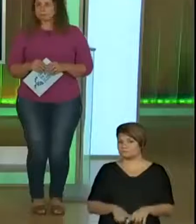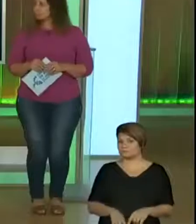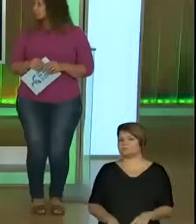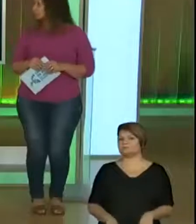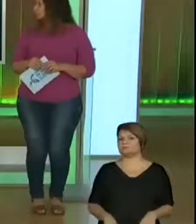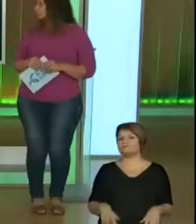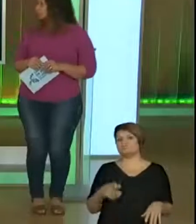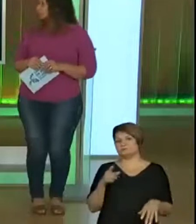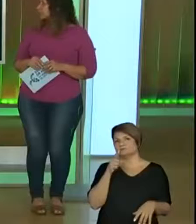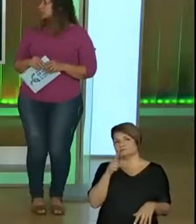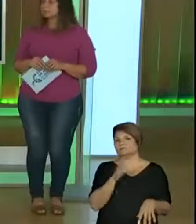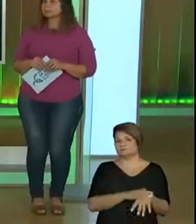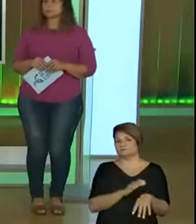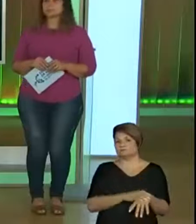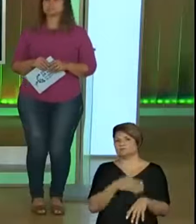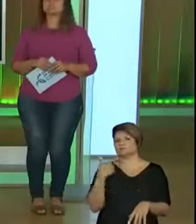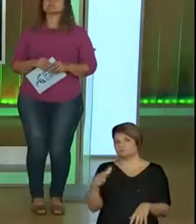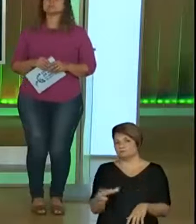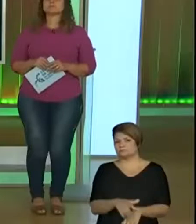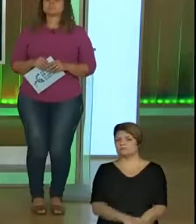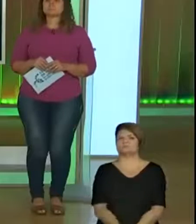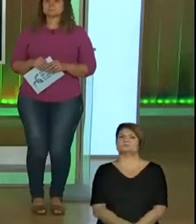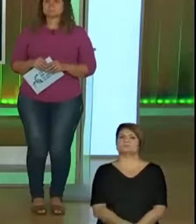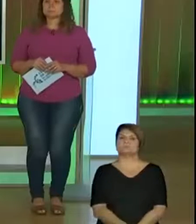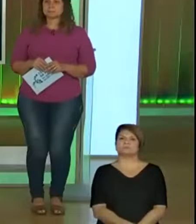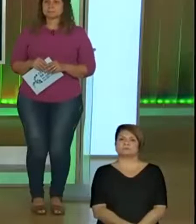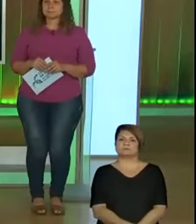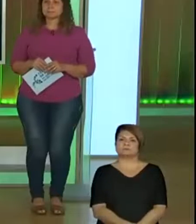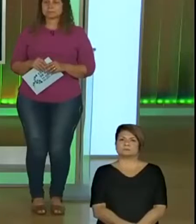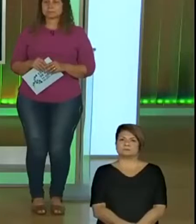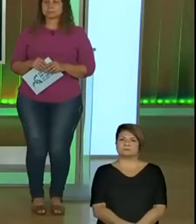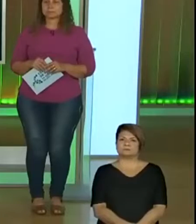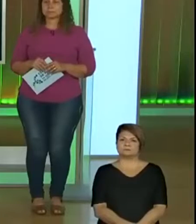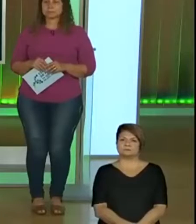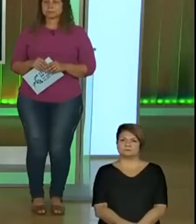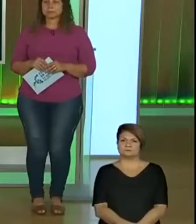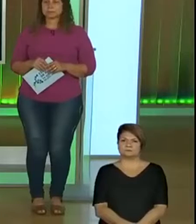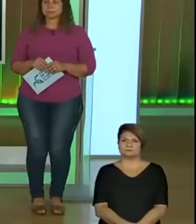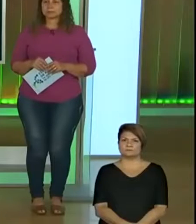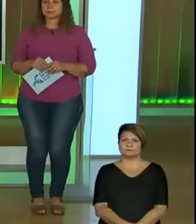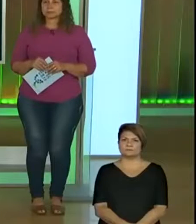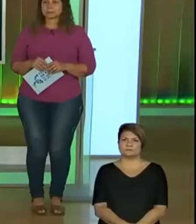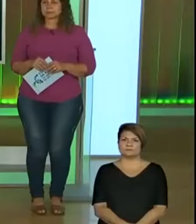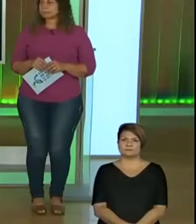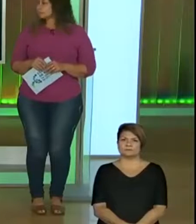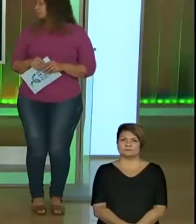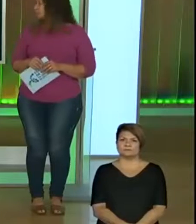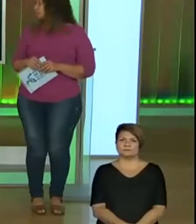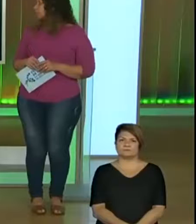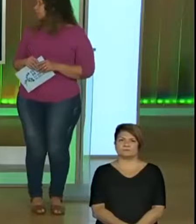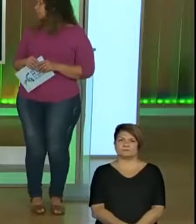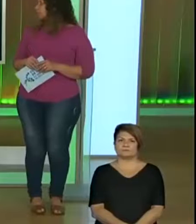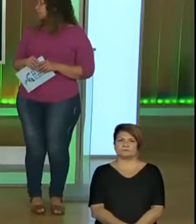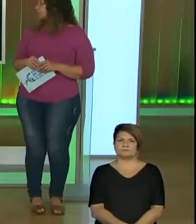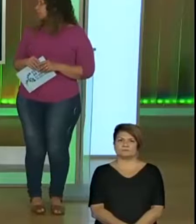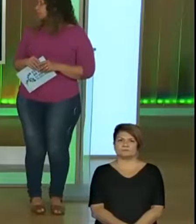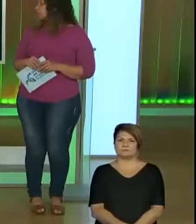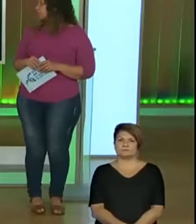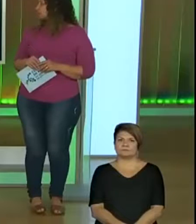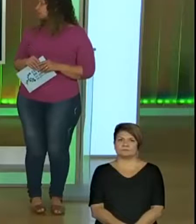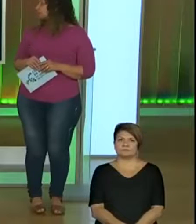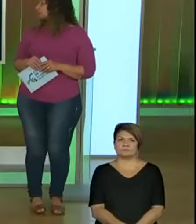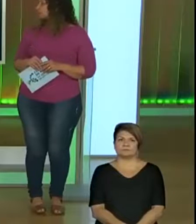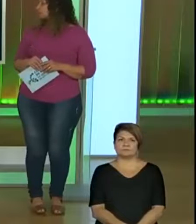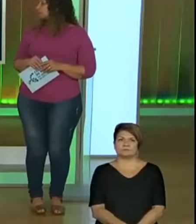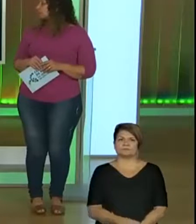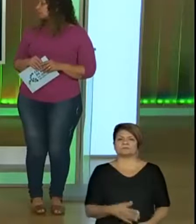na outra. Que tem o quê? Meu menor veio para cá. Deixa eu achar um espaço aqui. Apagar essa linha,